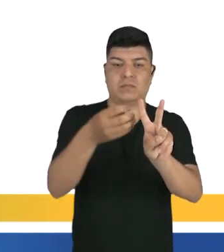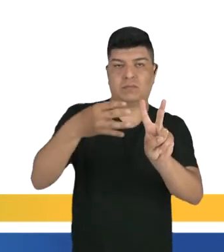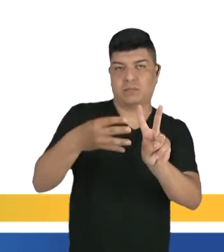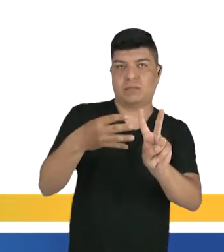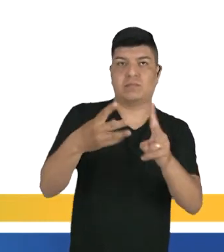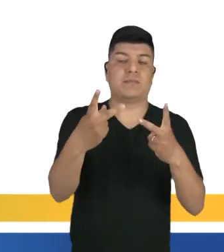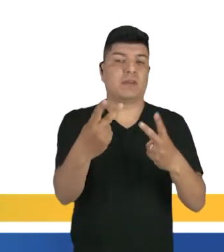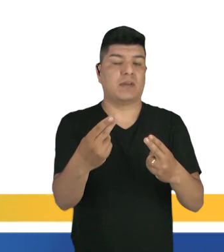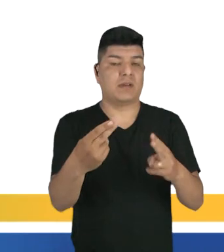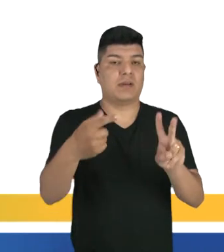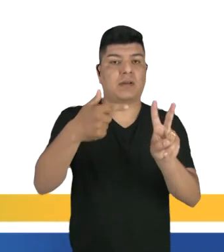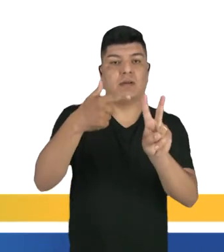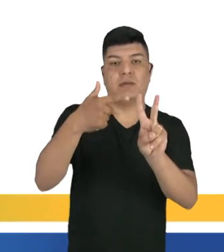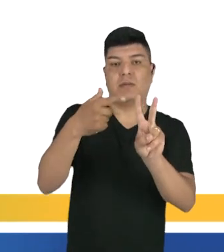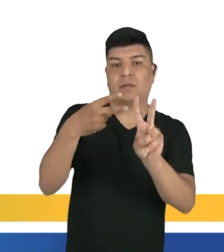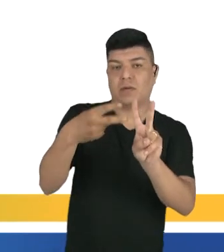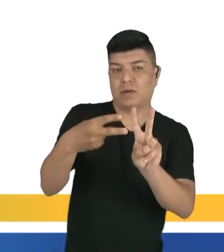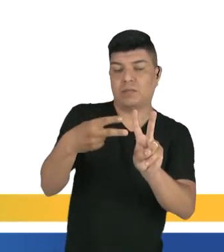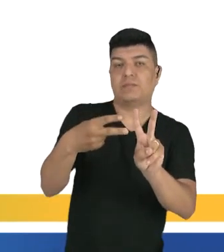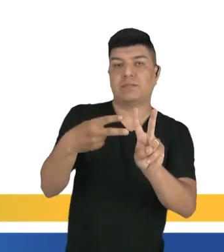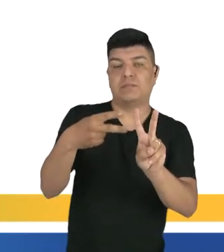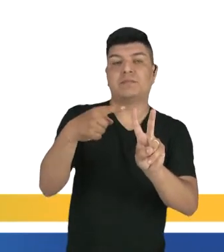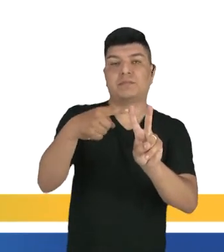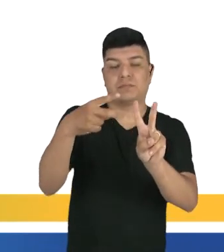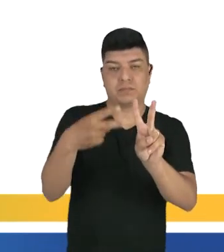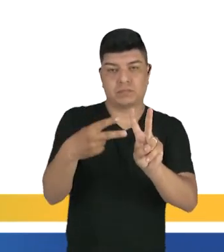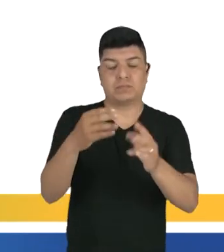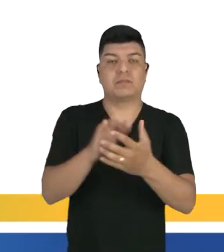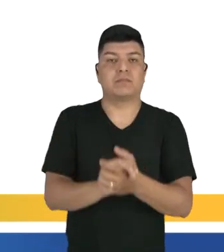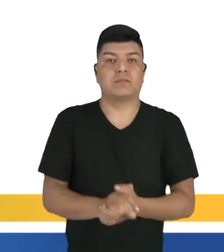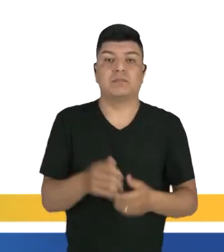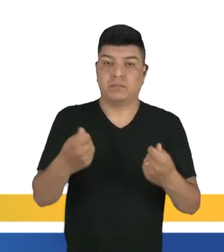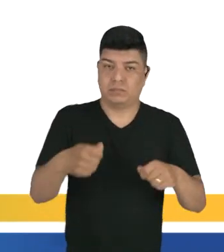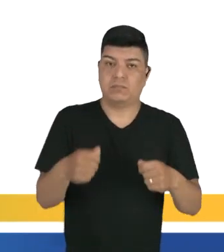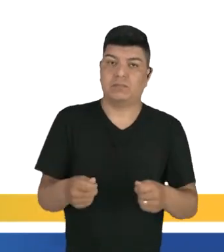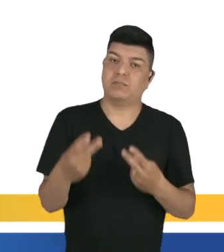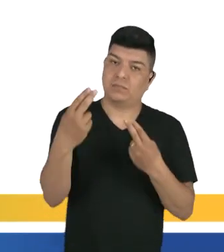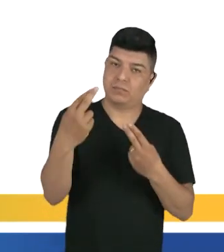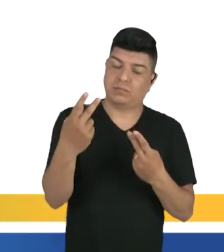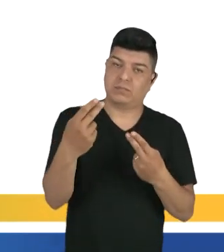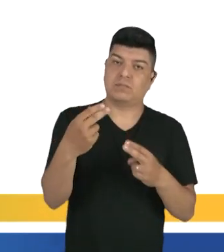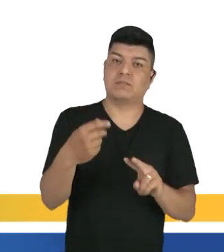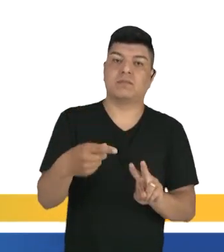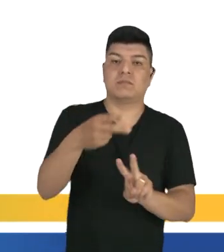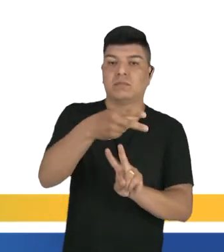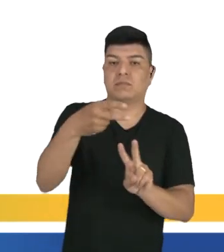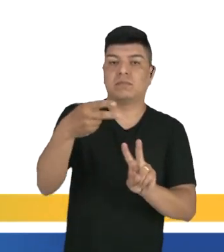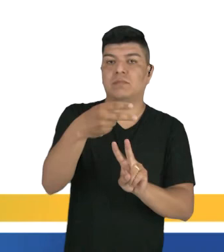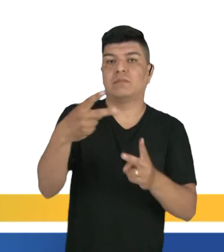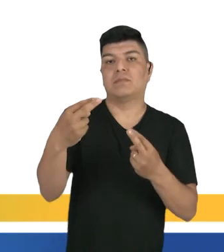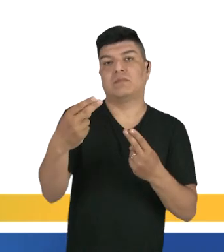diretamente de radicais, é suficiente, né, que eles tenham os mesmos índices.